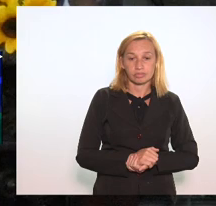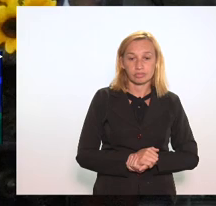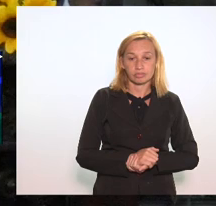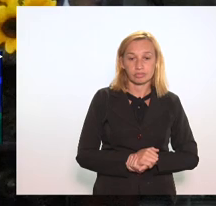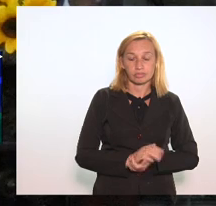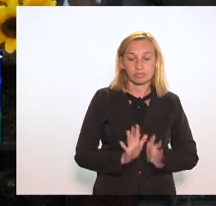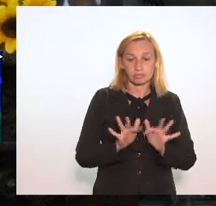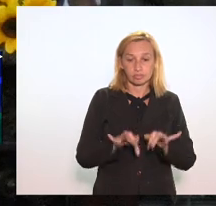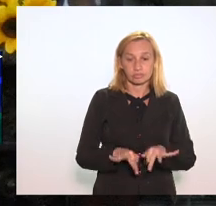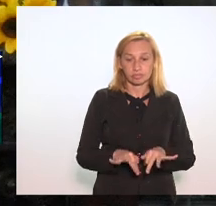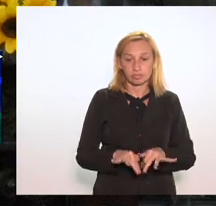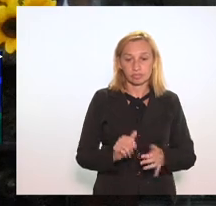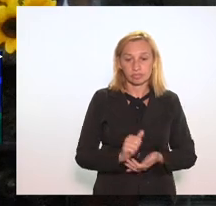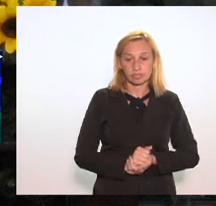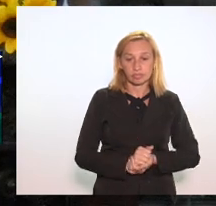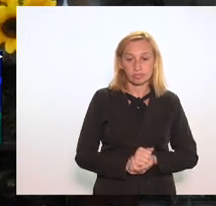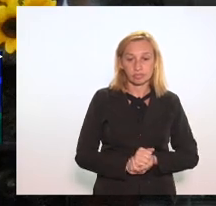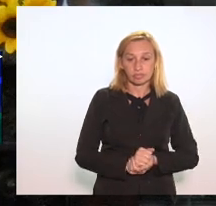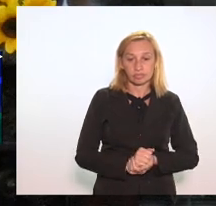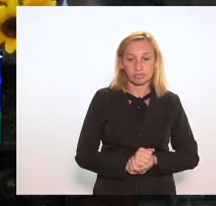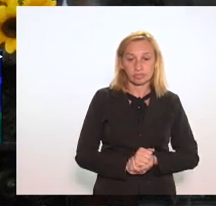e está encerrada